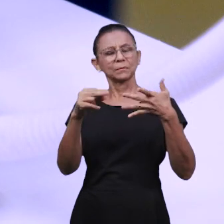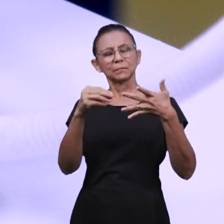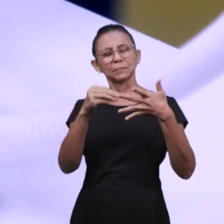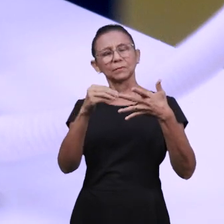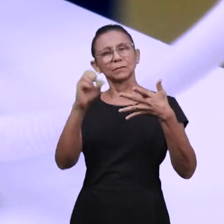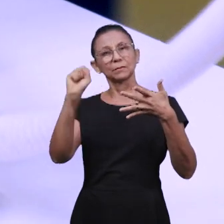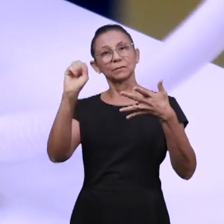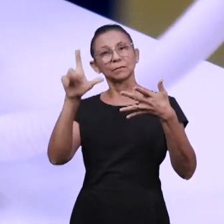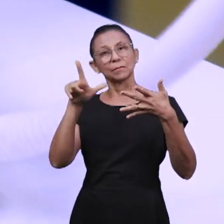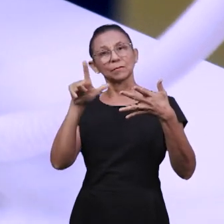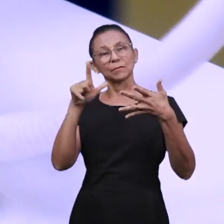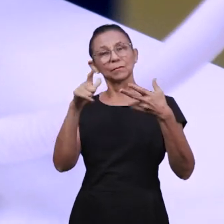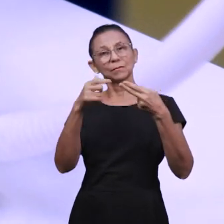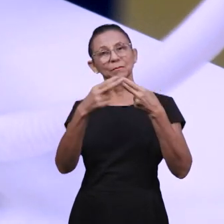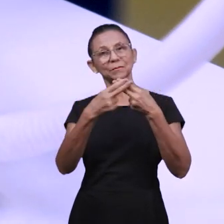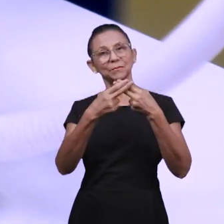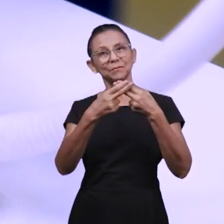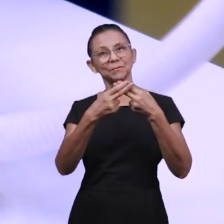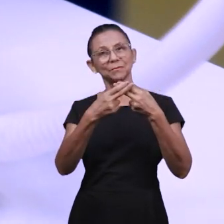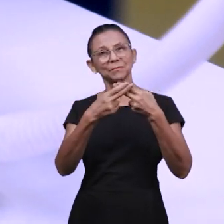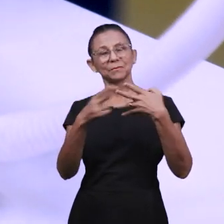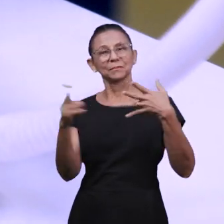Sol sustenido,